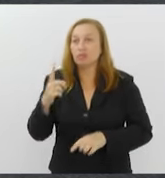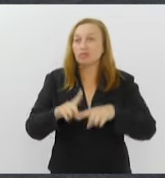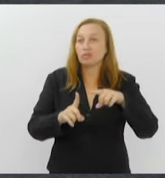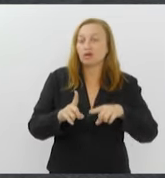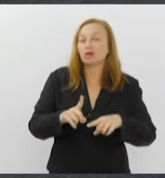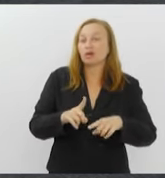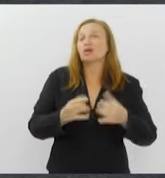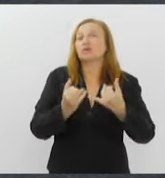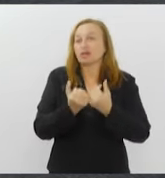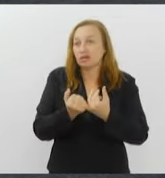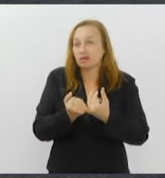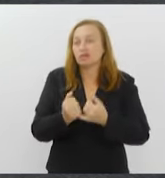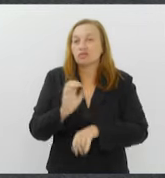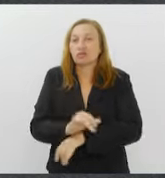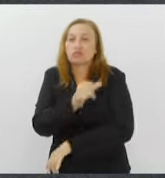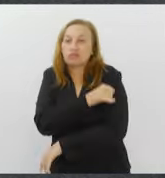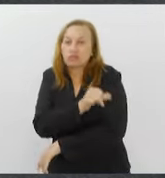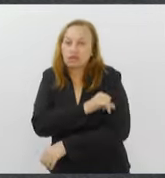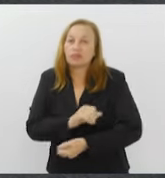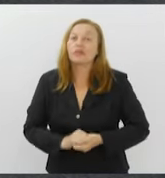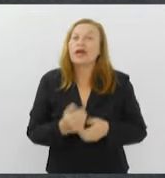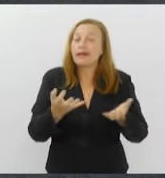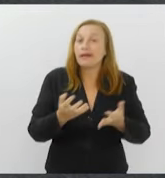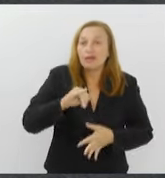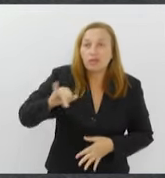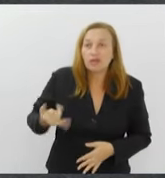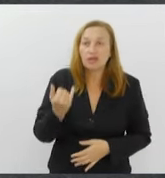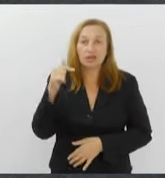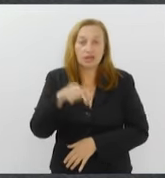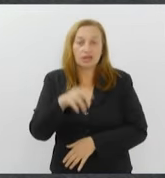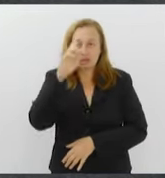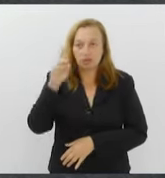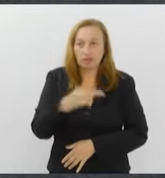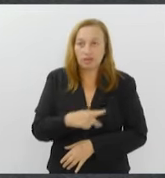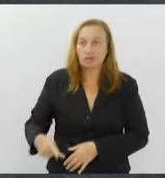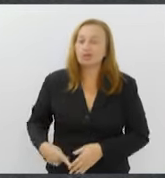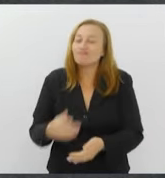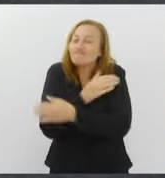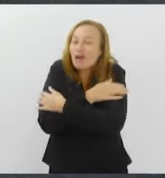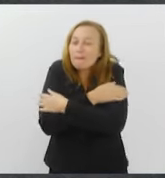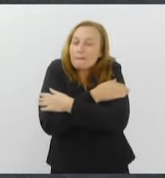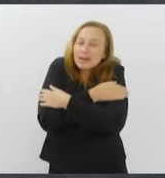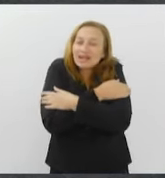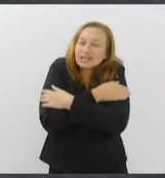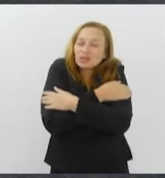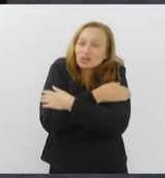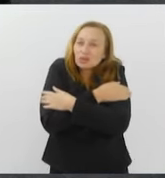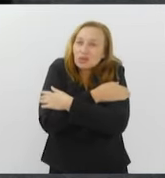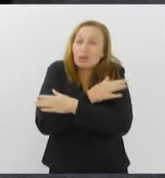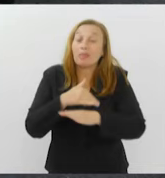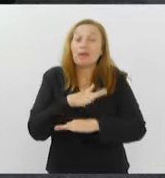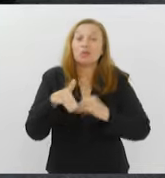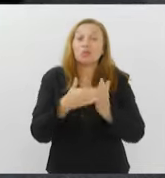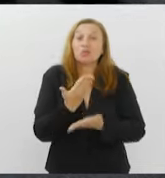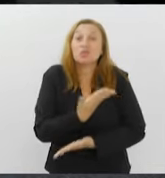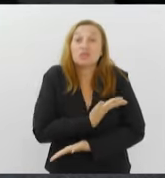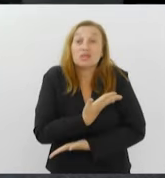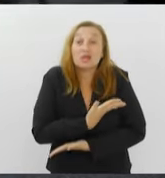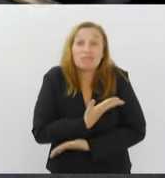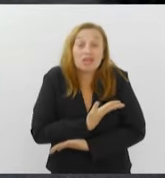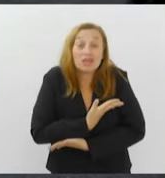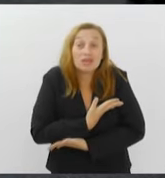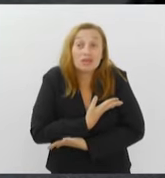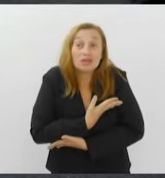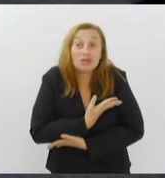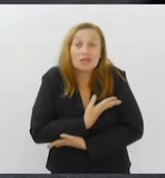Rio de Janeiro. E quero aproveitar aqui, presidente, mandar um abraço para todos os companheiros e as